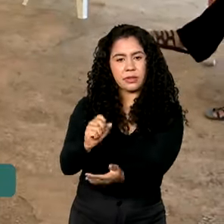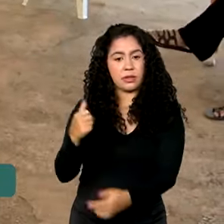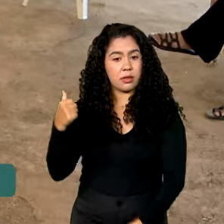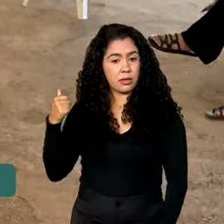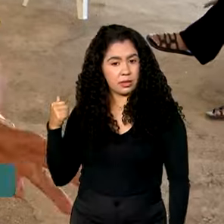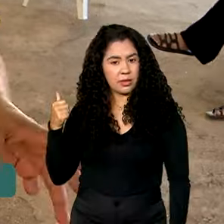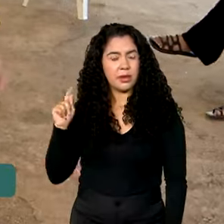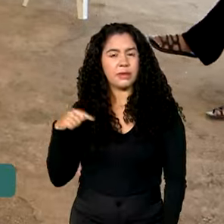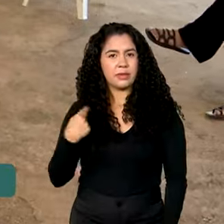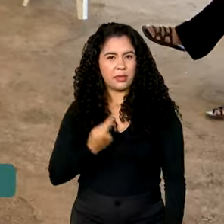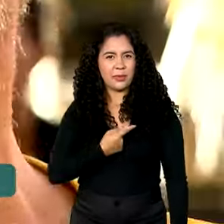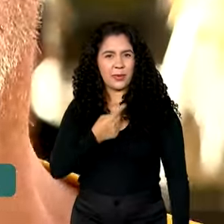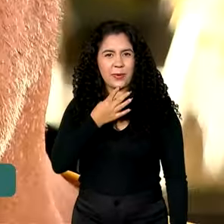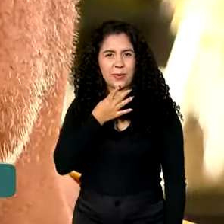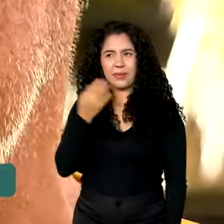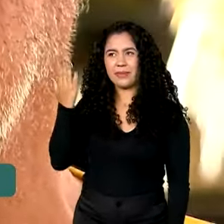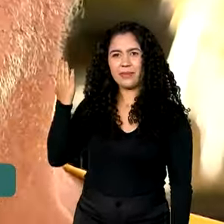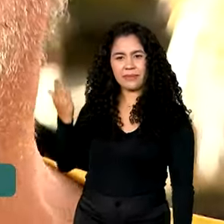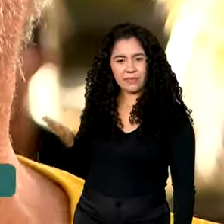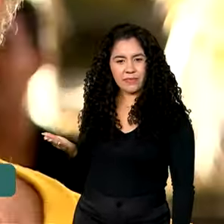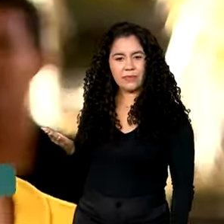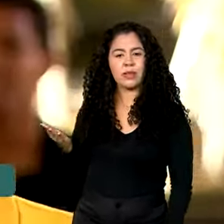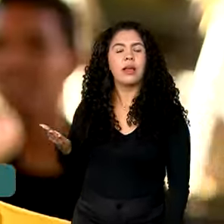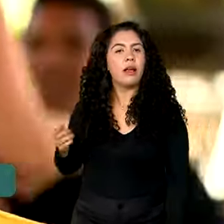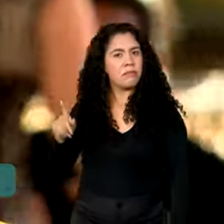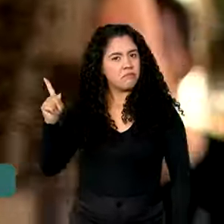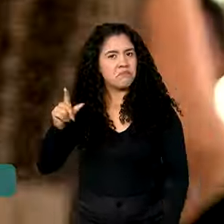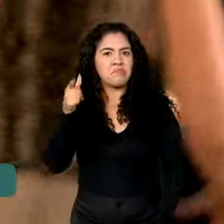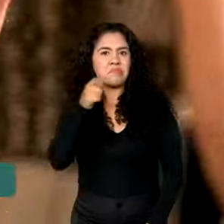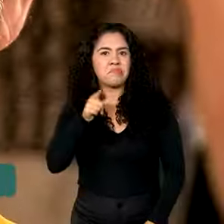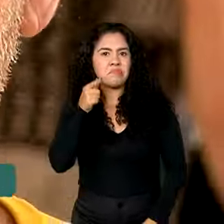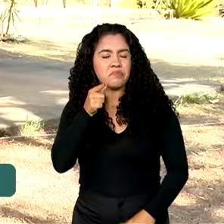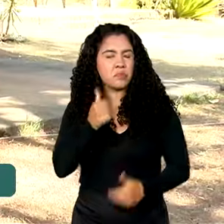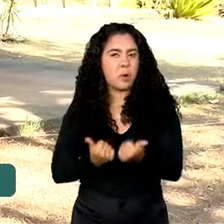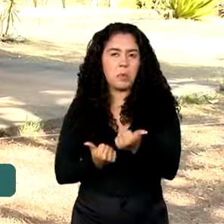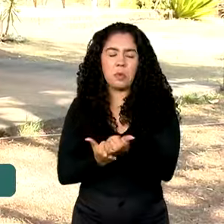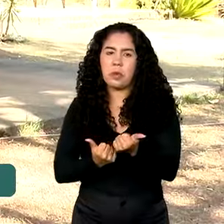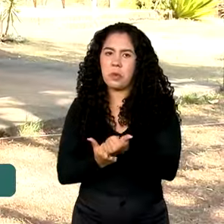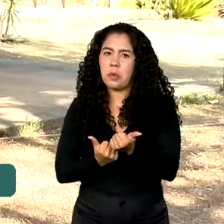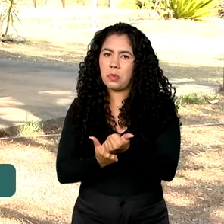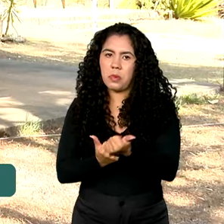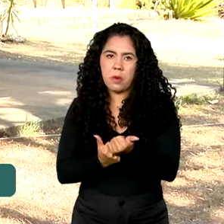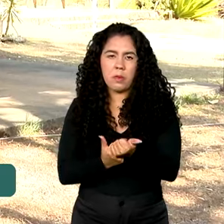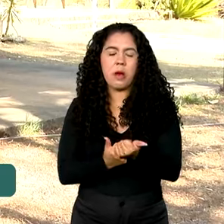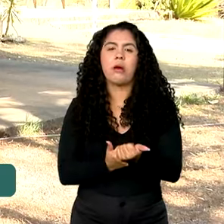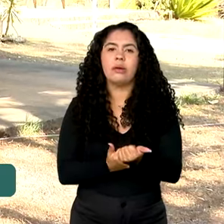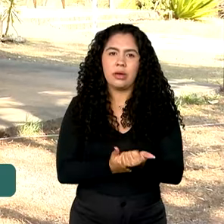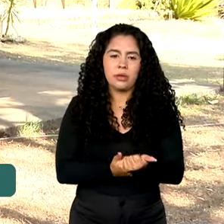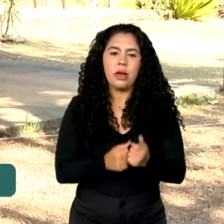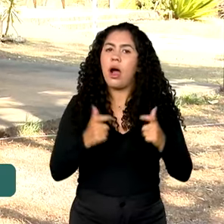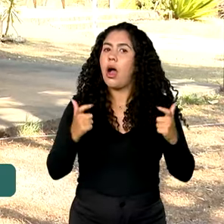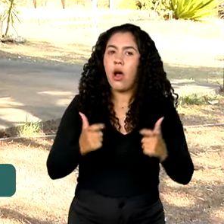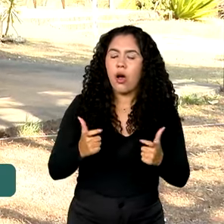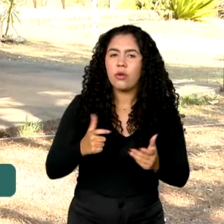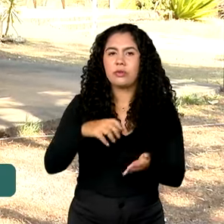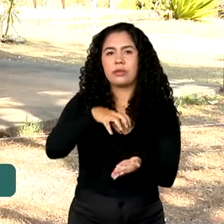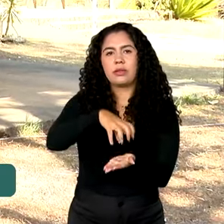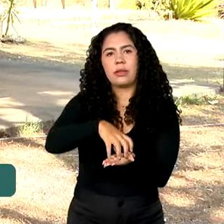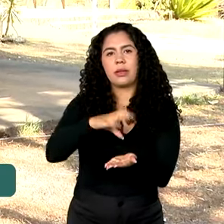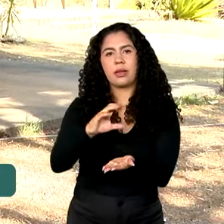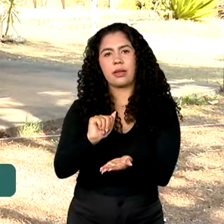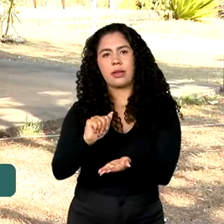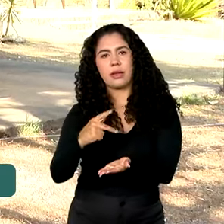no início da reportagem, recebeu todo o suporte necessário numa unidade do centro em